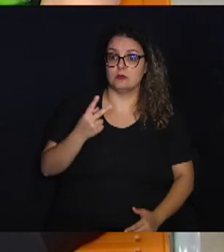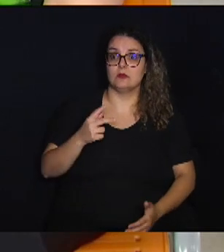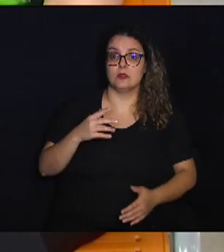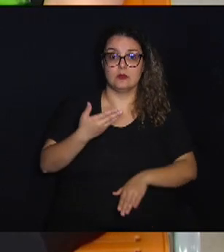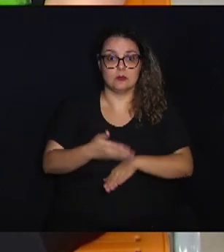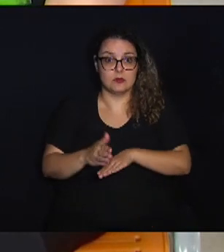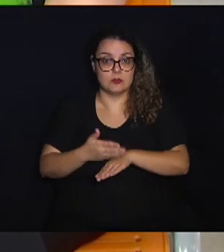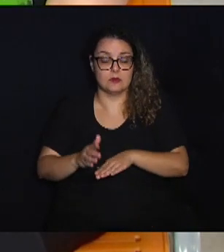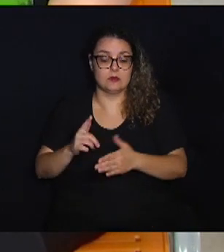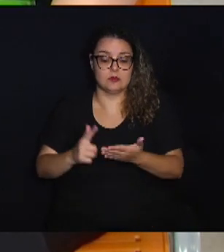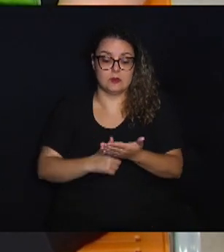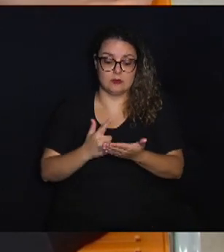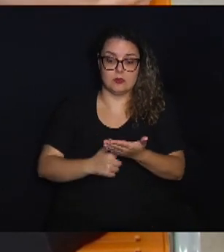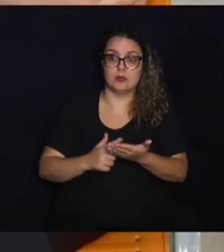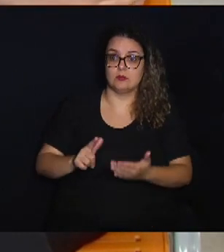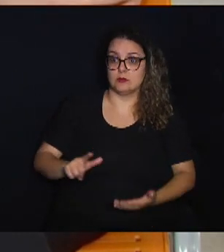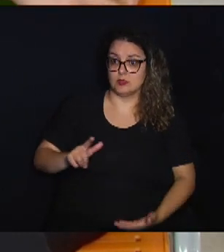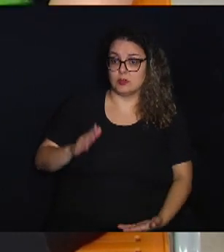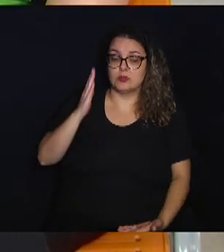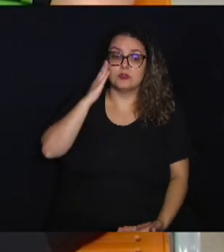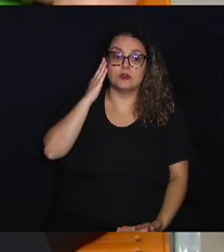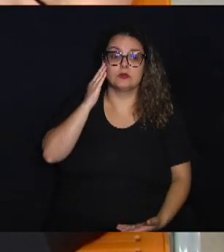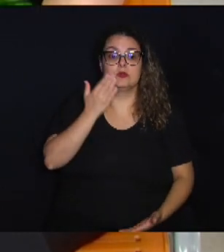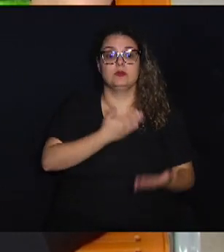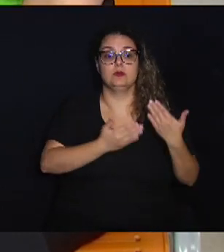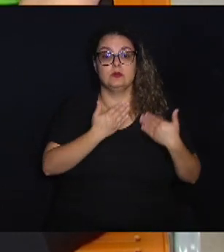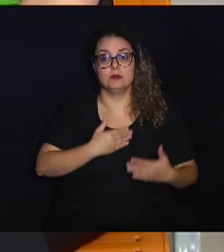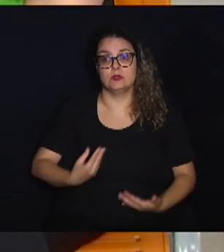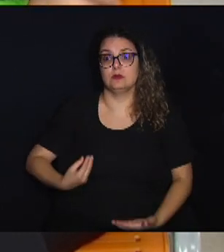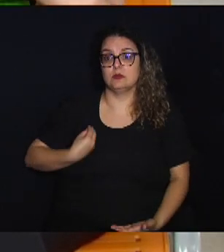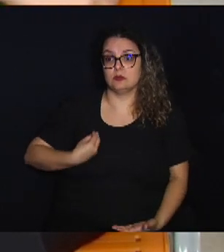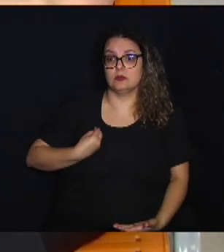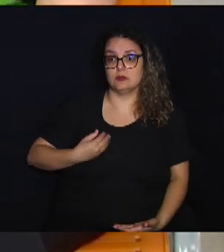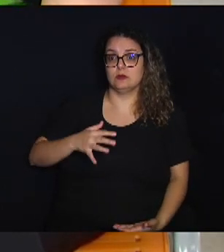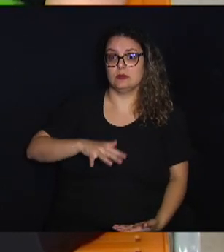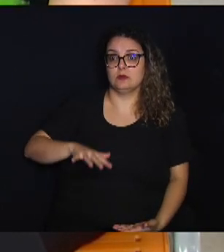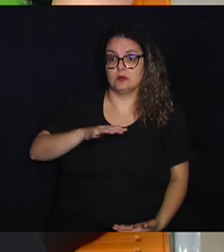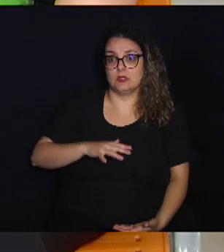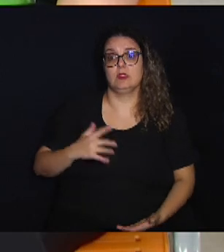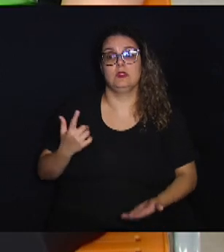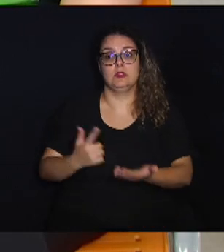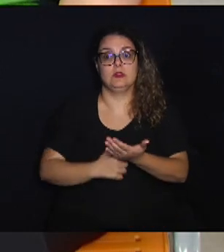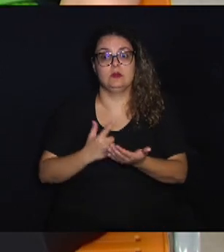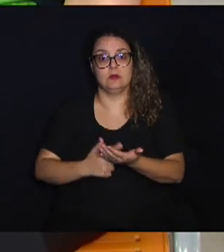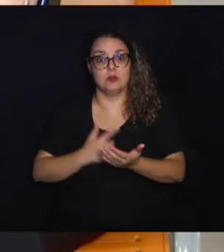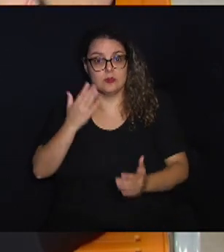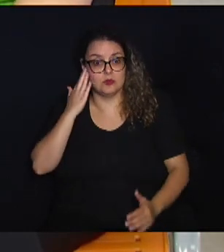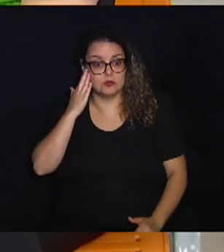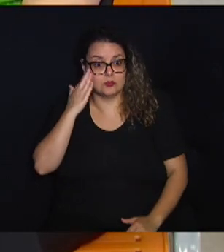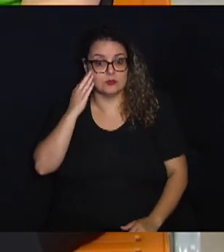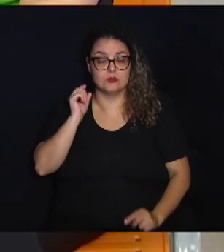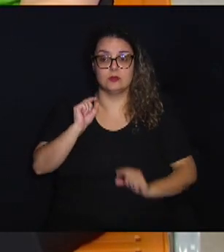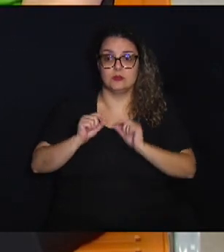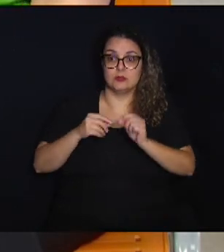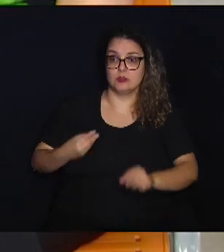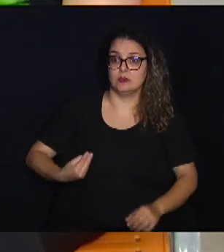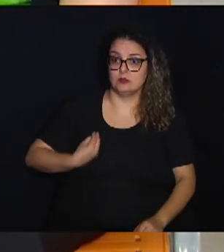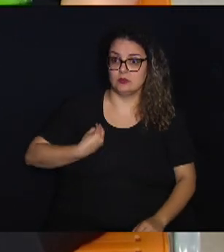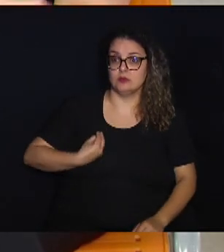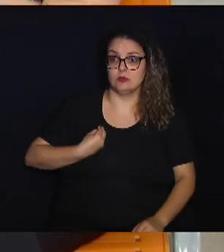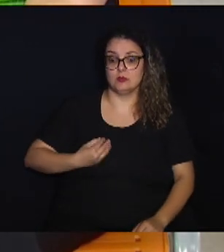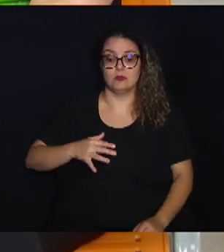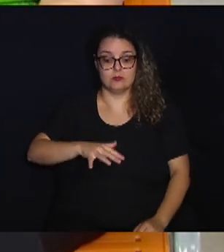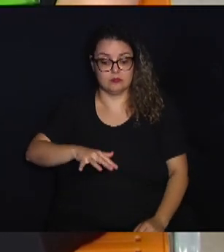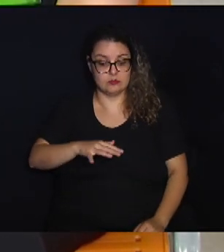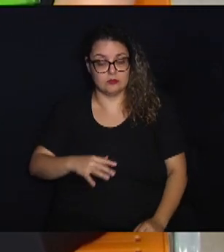literatura, né, como uma forma de entender o que se passou no mundo, né? A literatura serve como uma forma de entender o que se passou, entender o mundo em que estamos